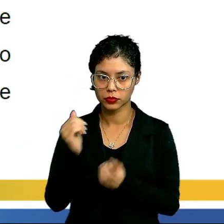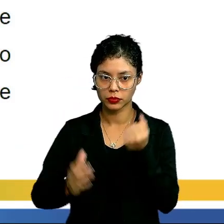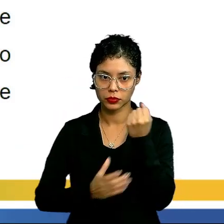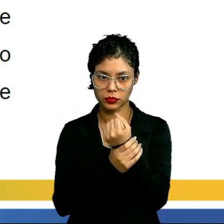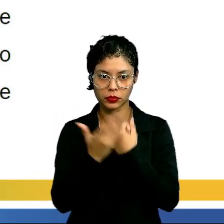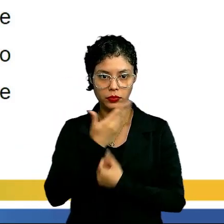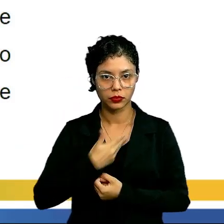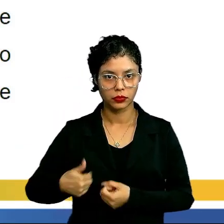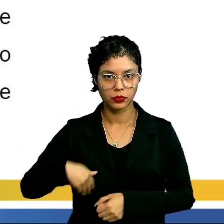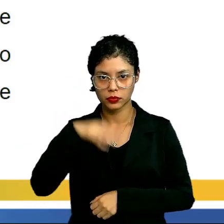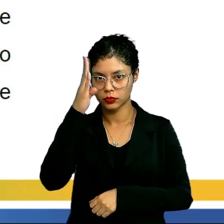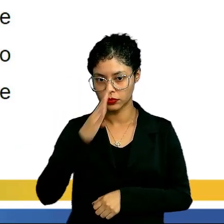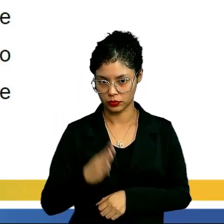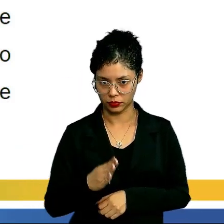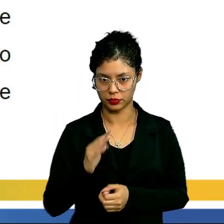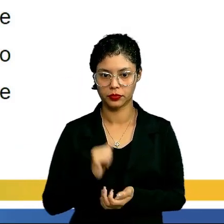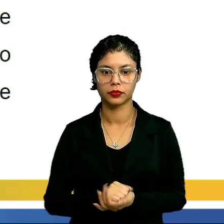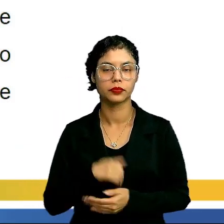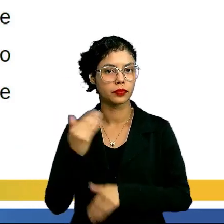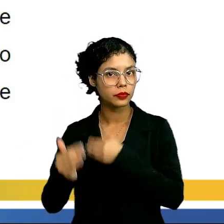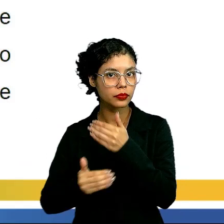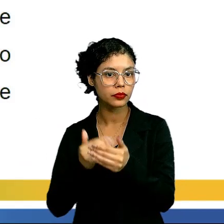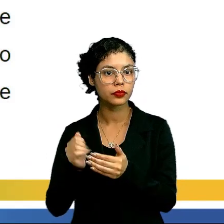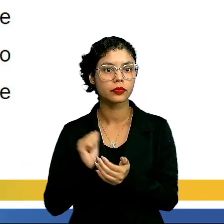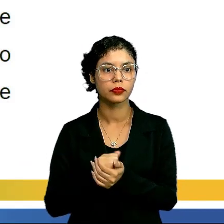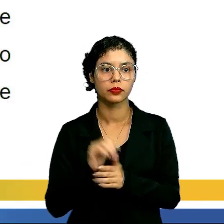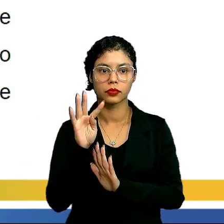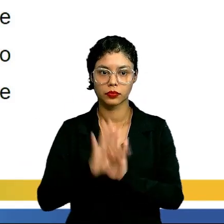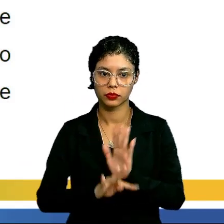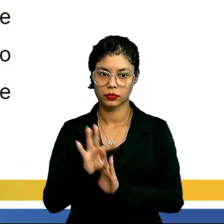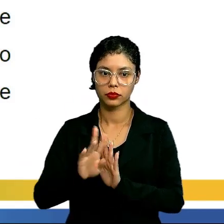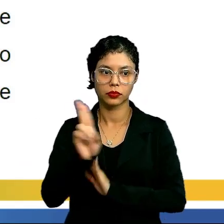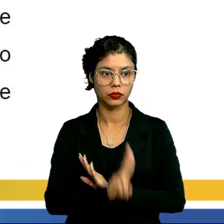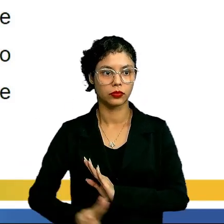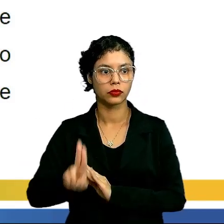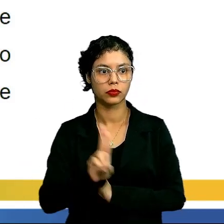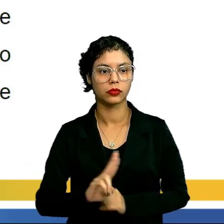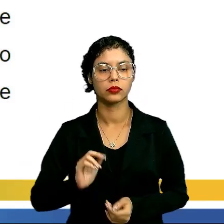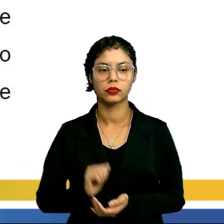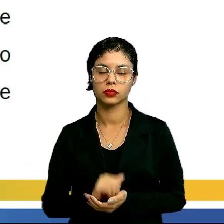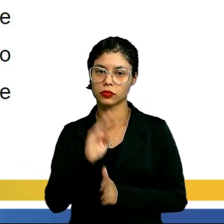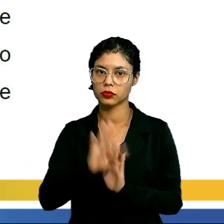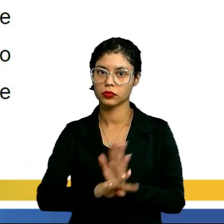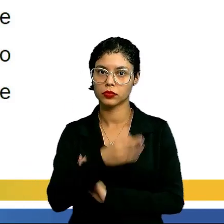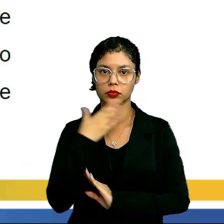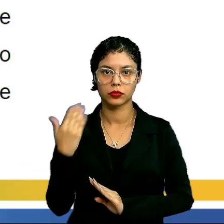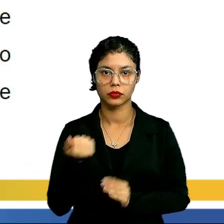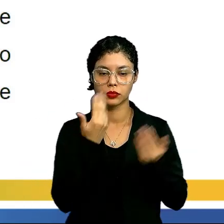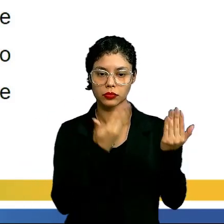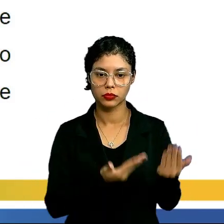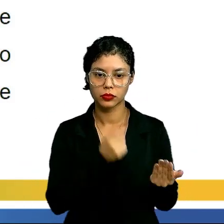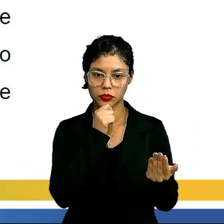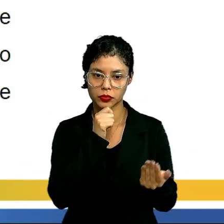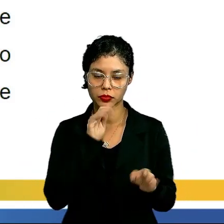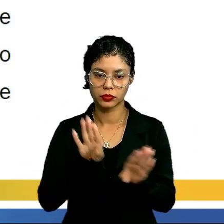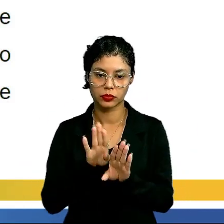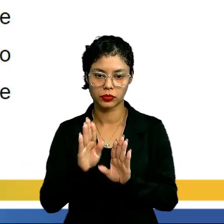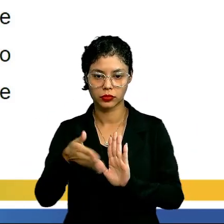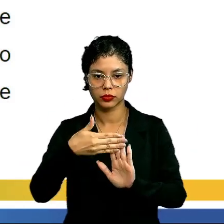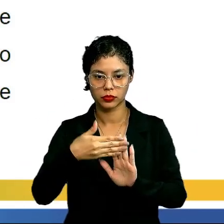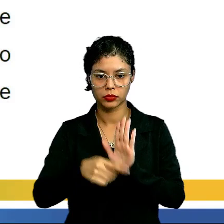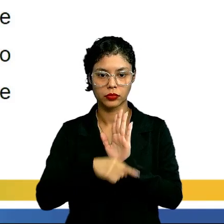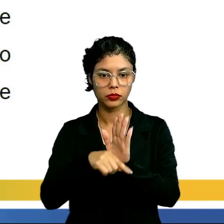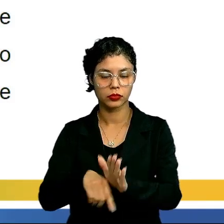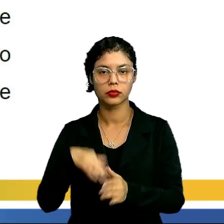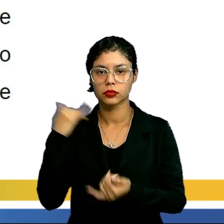segurança pública no Brasil. Para desenvolver o seu texto, utilize os textos motivadores que compõem esta proposta,